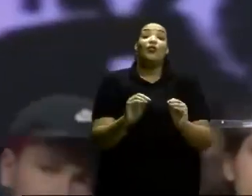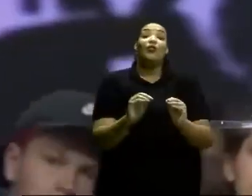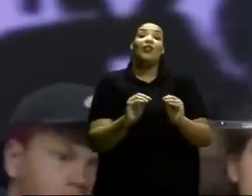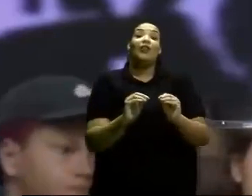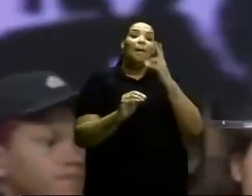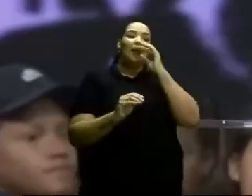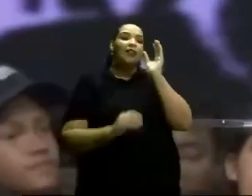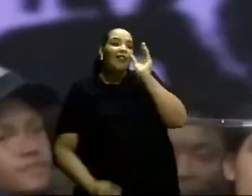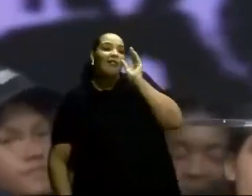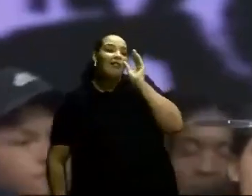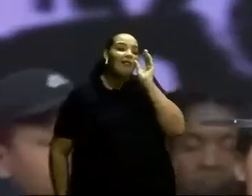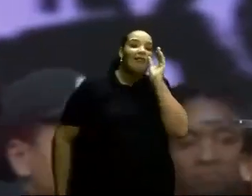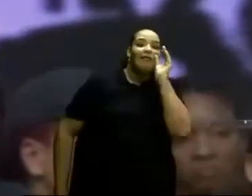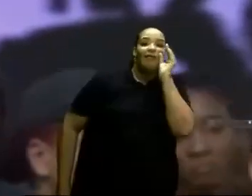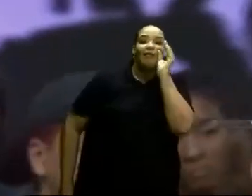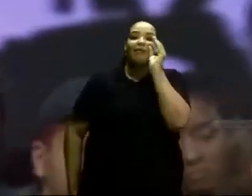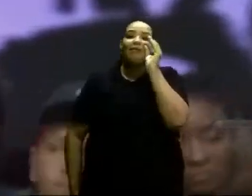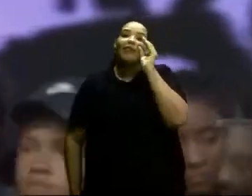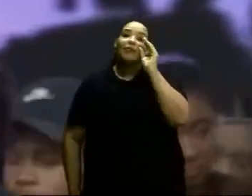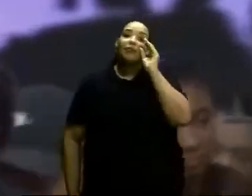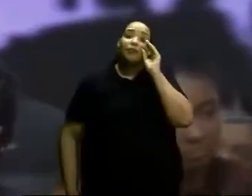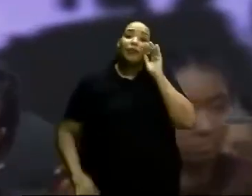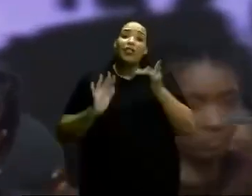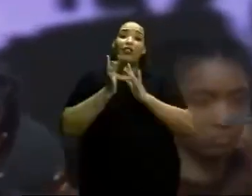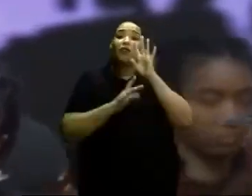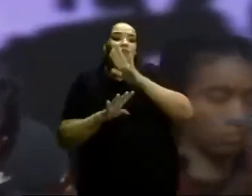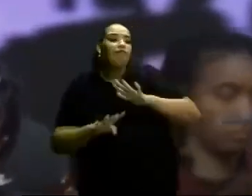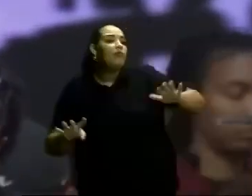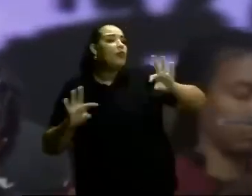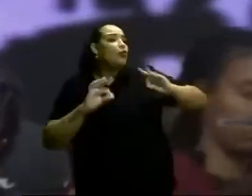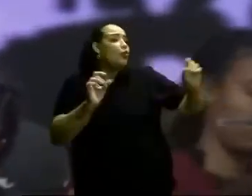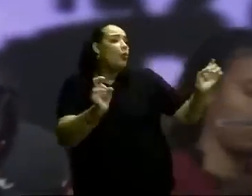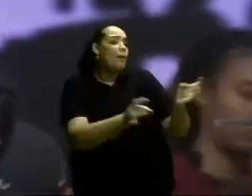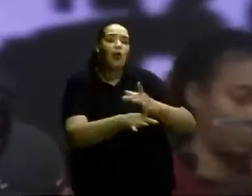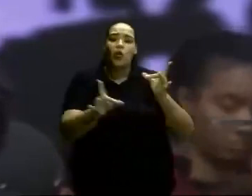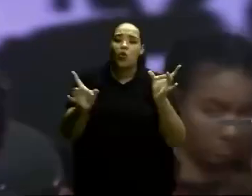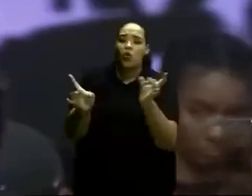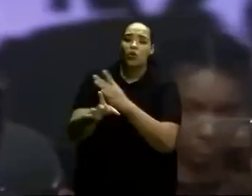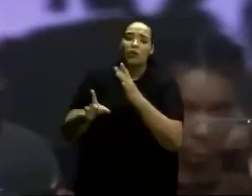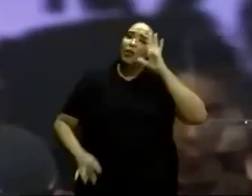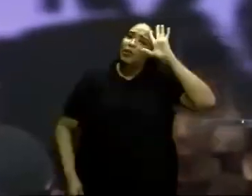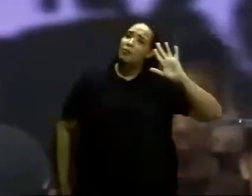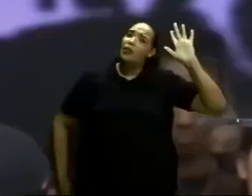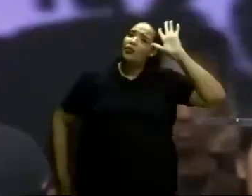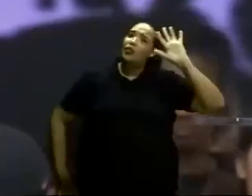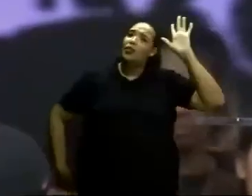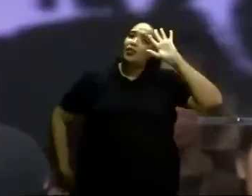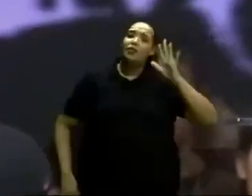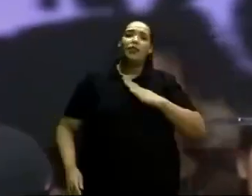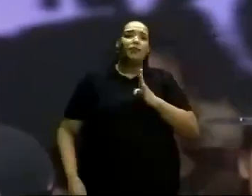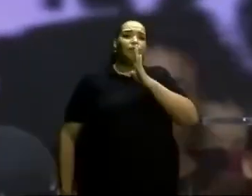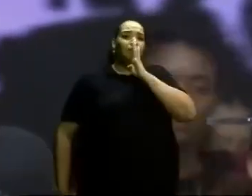na observação. Ele vê que tudo se cumpriu. Imagina você ver tudo se cumprindo e você ficar